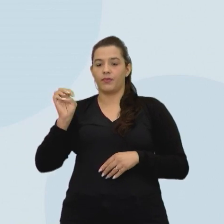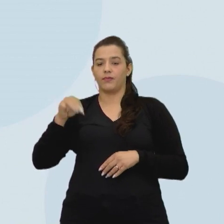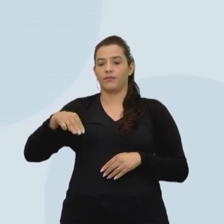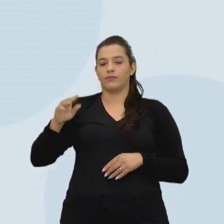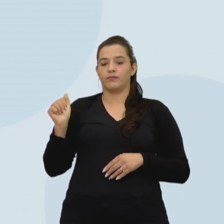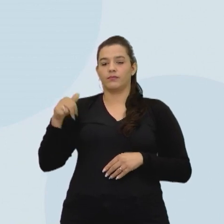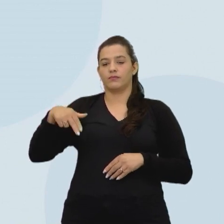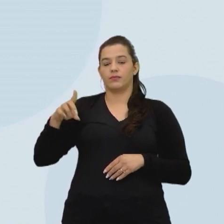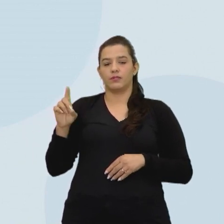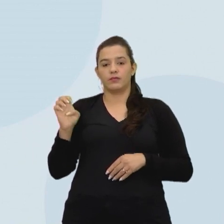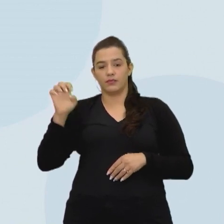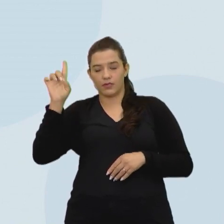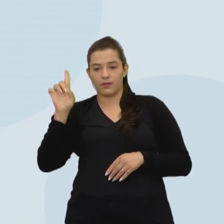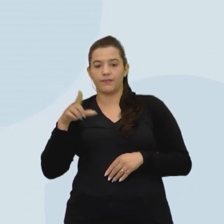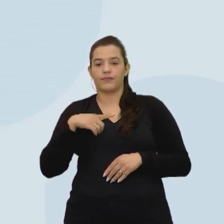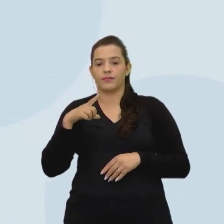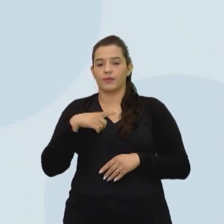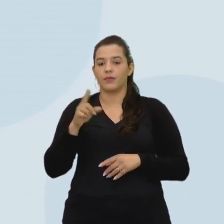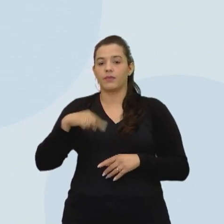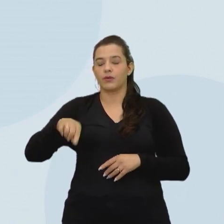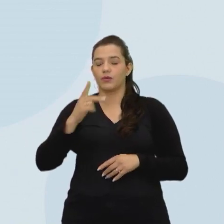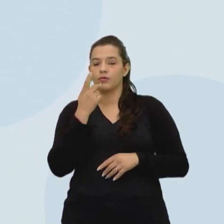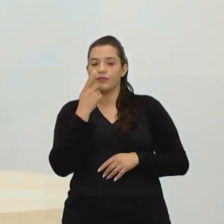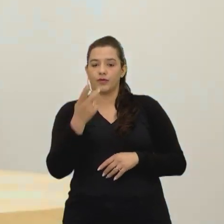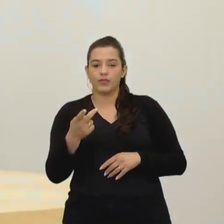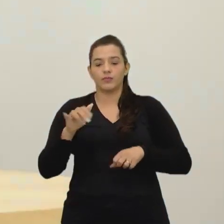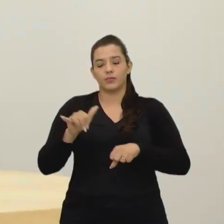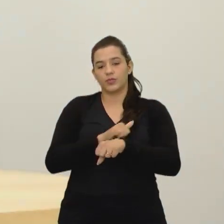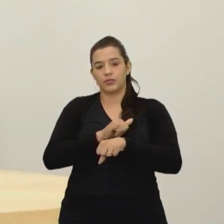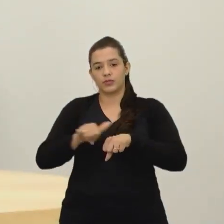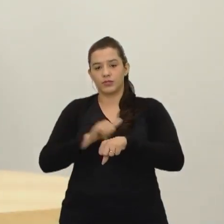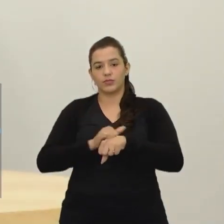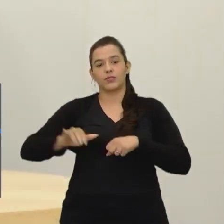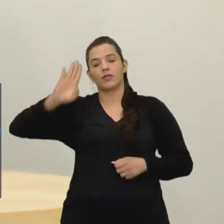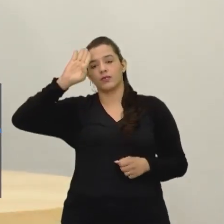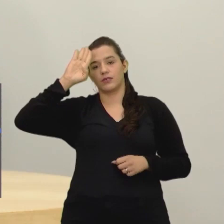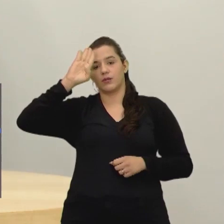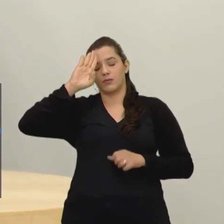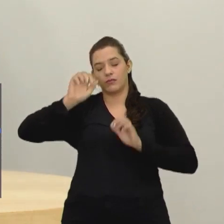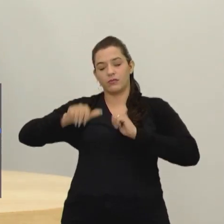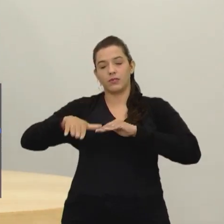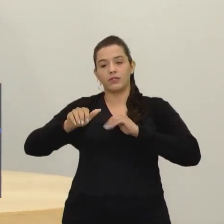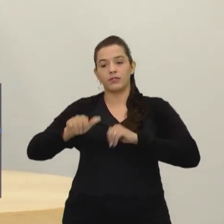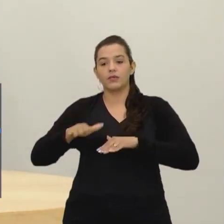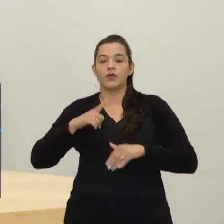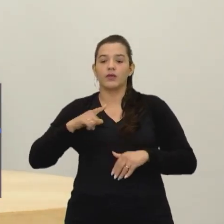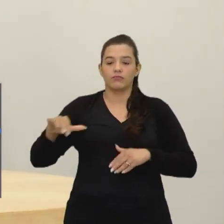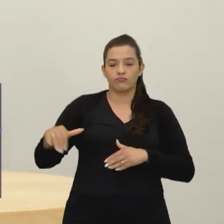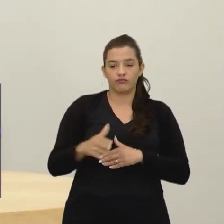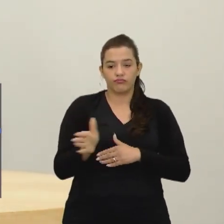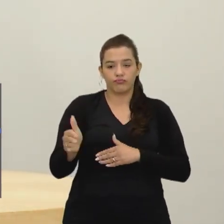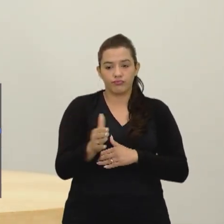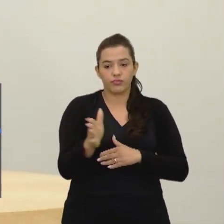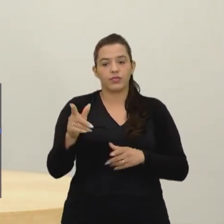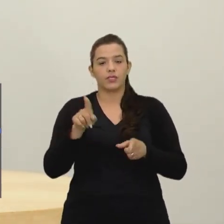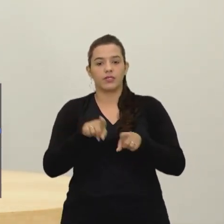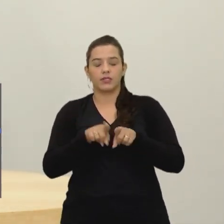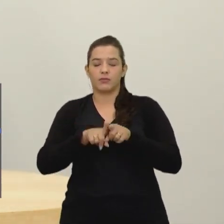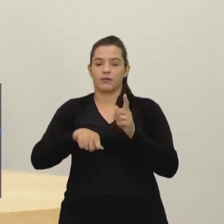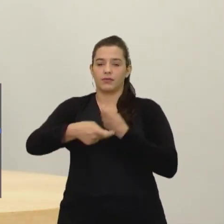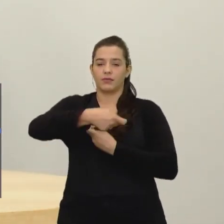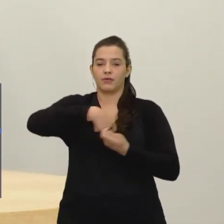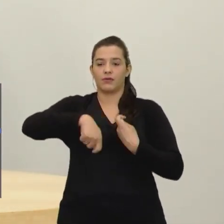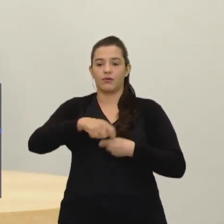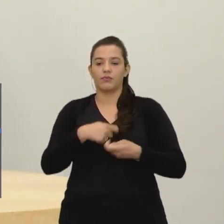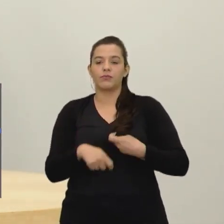aí, principalmente quando falamos aí de estratégia militar e de estratégia econômica, né?